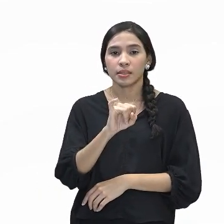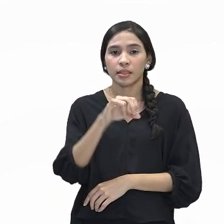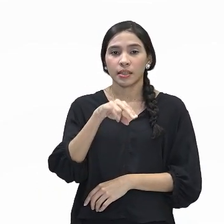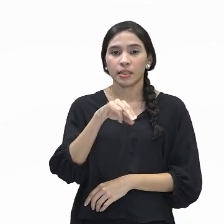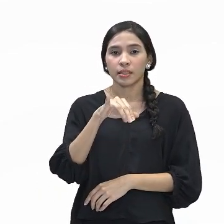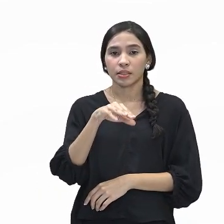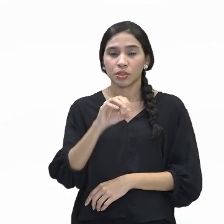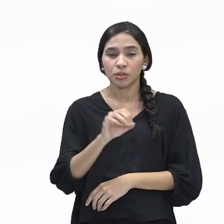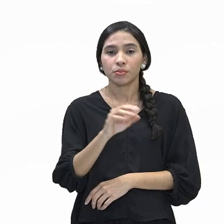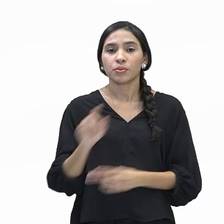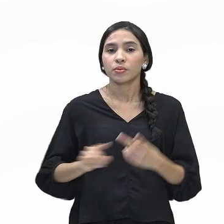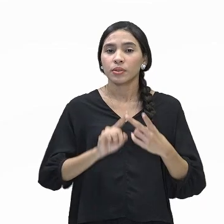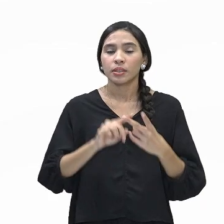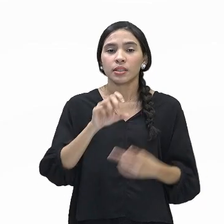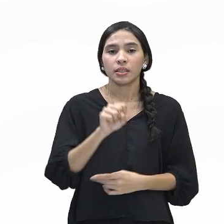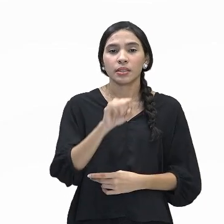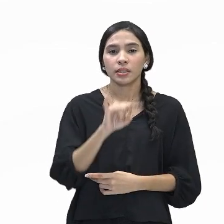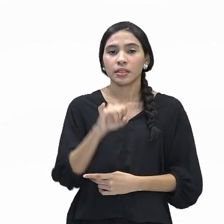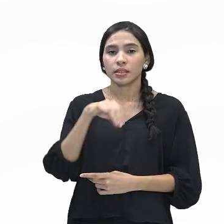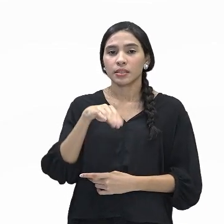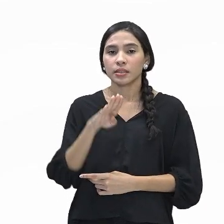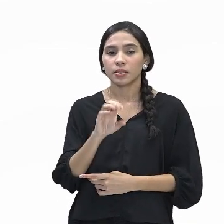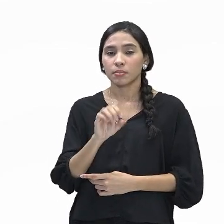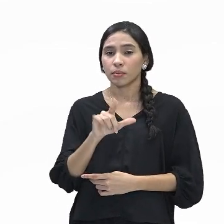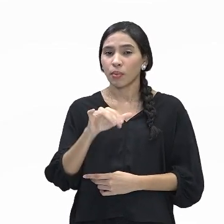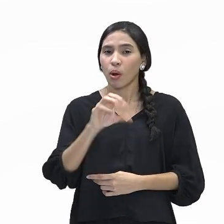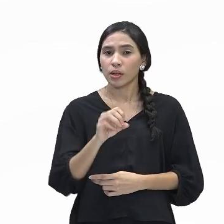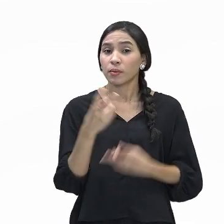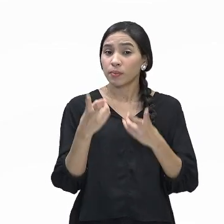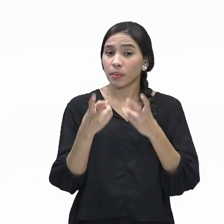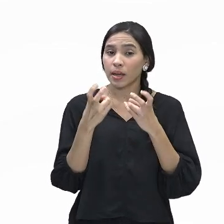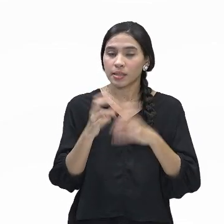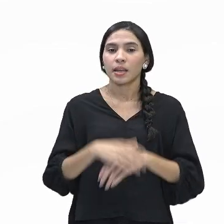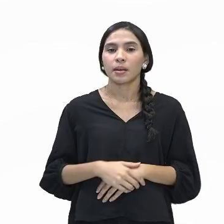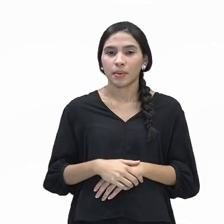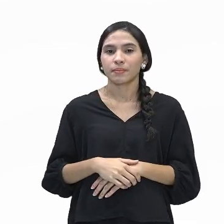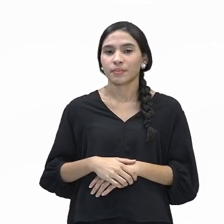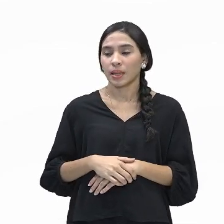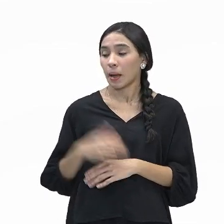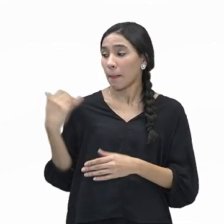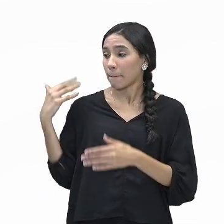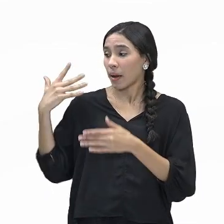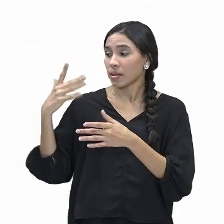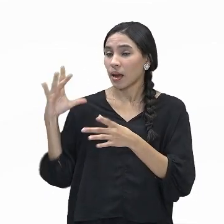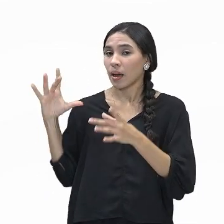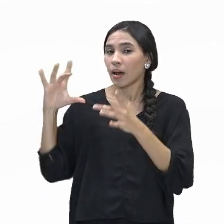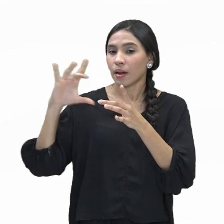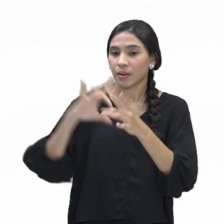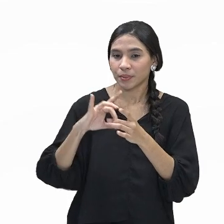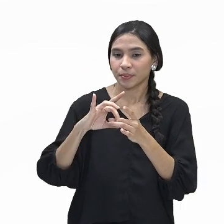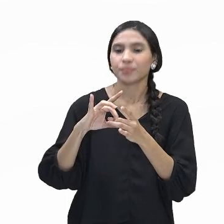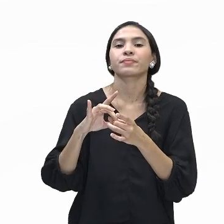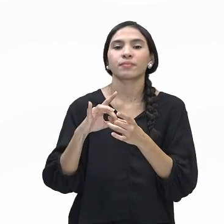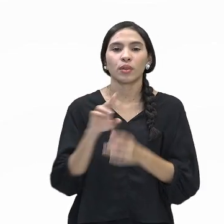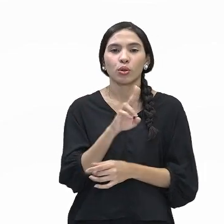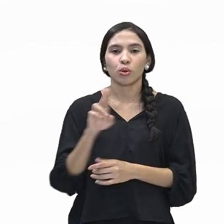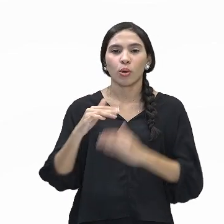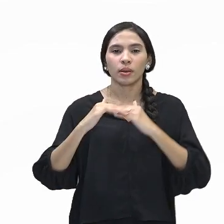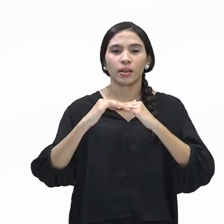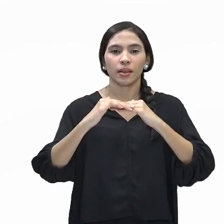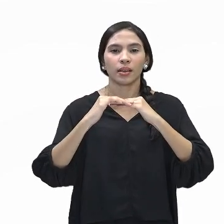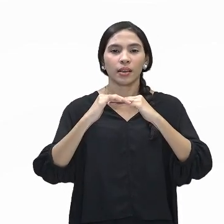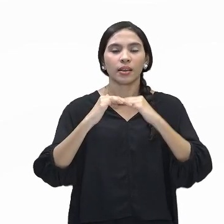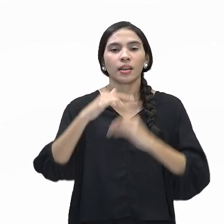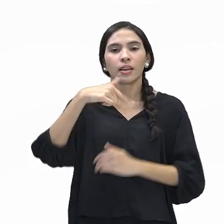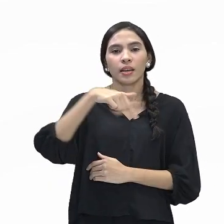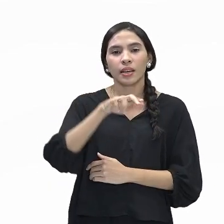só como ele vai lhe resgatar algumas coisas lá do passado, certo? Como o nome já diz, equilíbrio. Então, eles